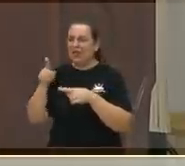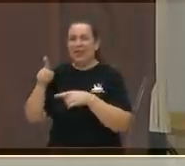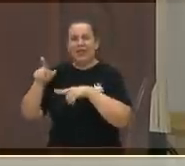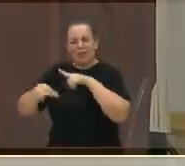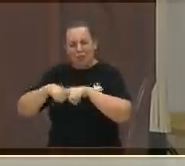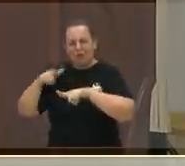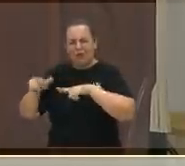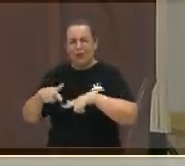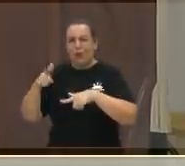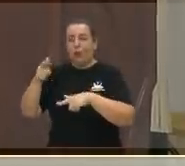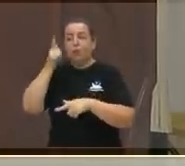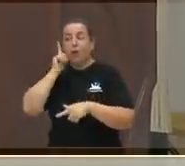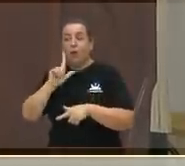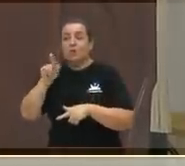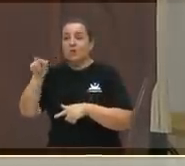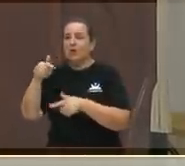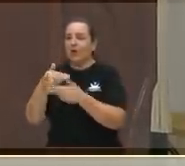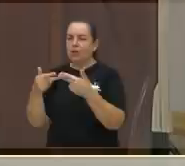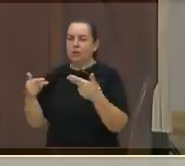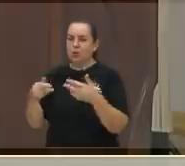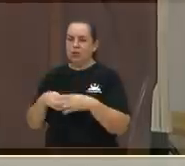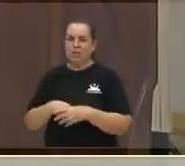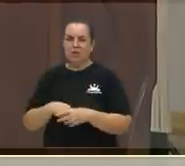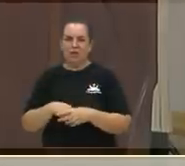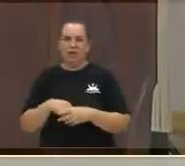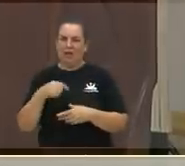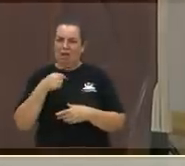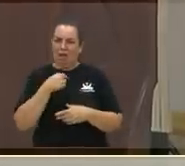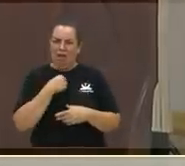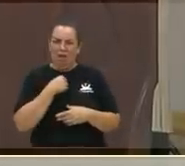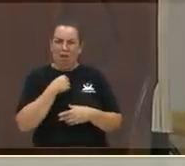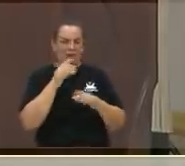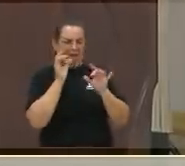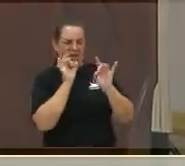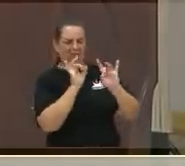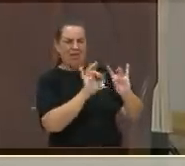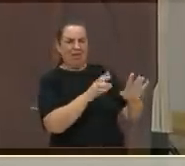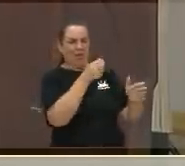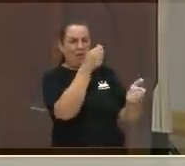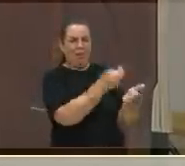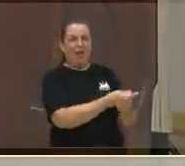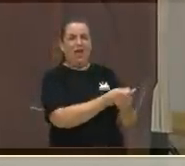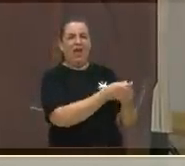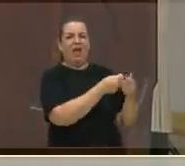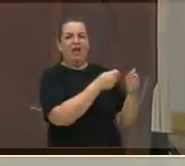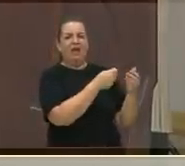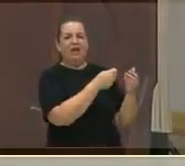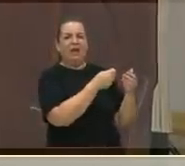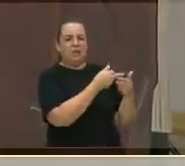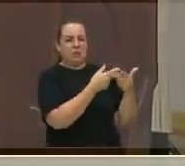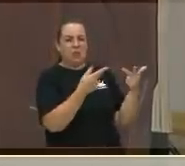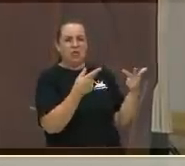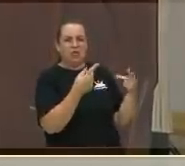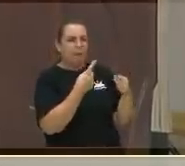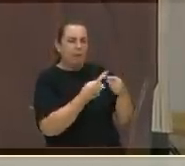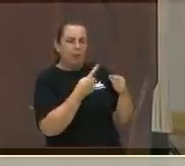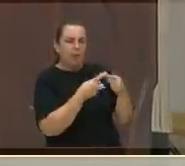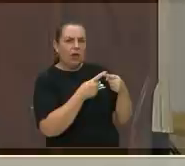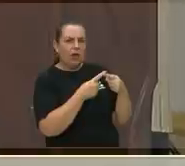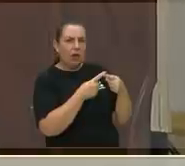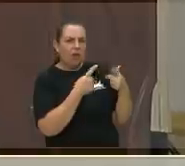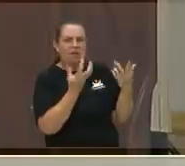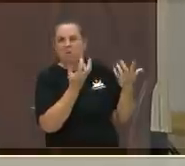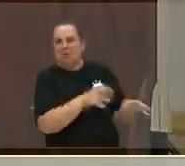deixei oposição vai pagar dívidas sem motivo maior desemprego